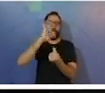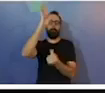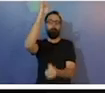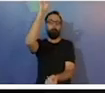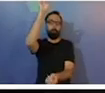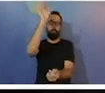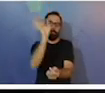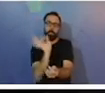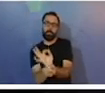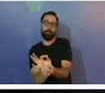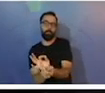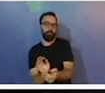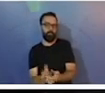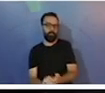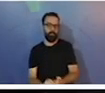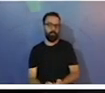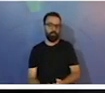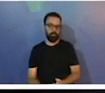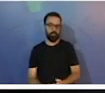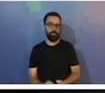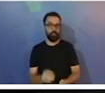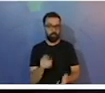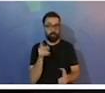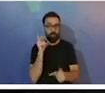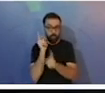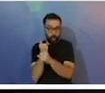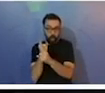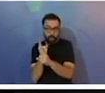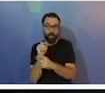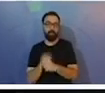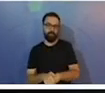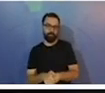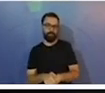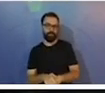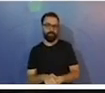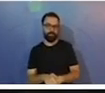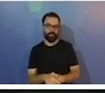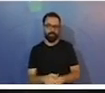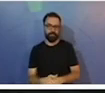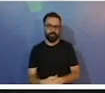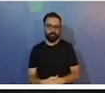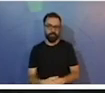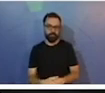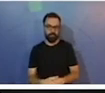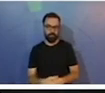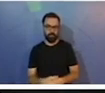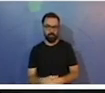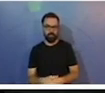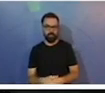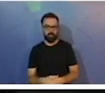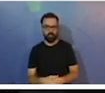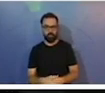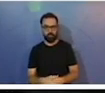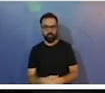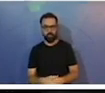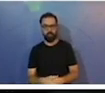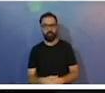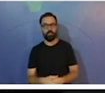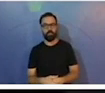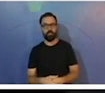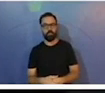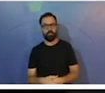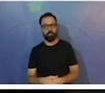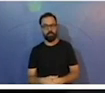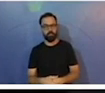passando aqui, ó, no meio. Já identificaram o meridiano de Greenwich? Pintar de laranja